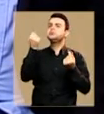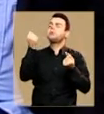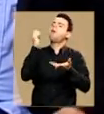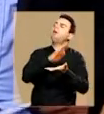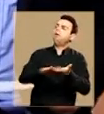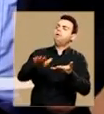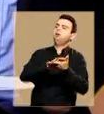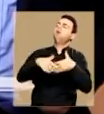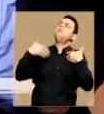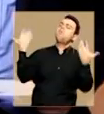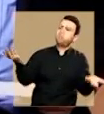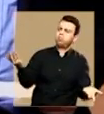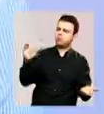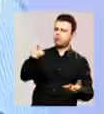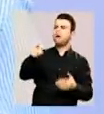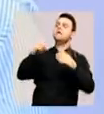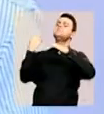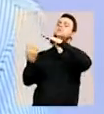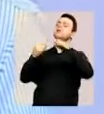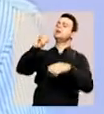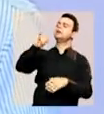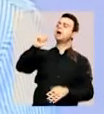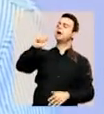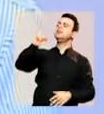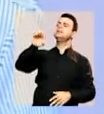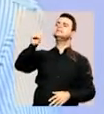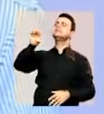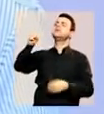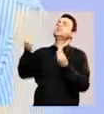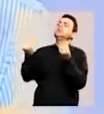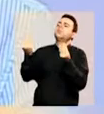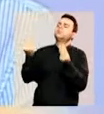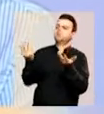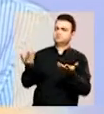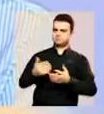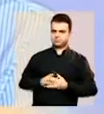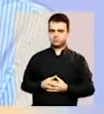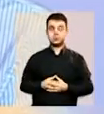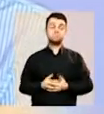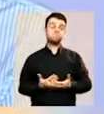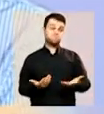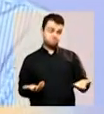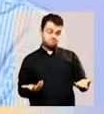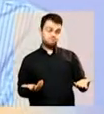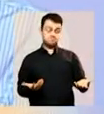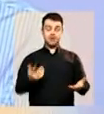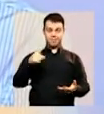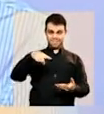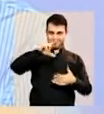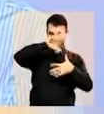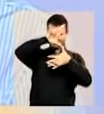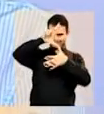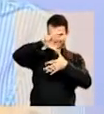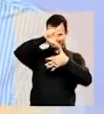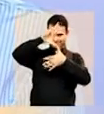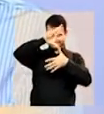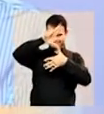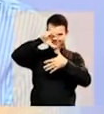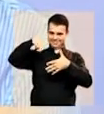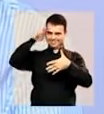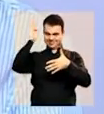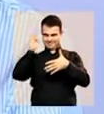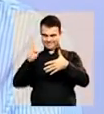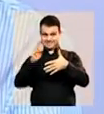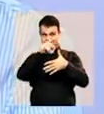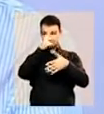instituição que você trabalha, na IESEC? Então, as vantagens de escolher um país da América Latina ou até alguns